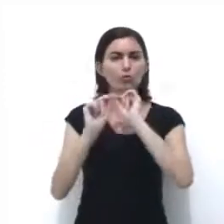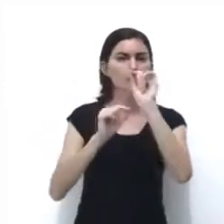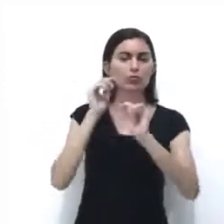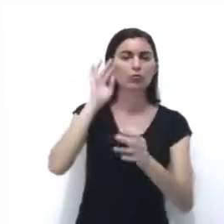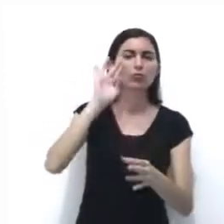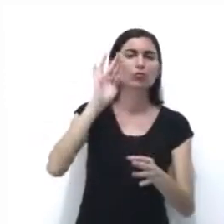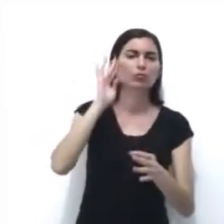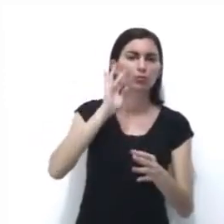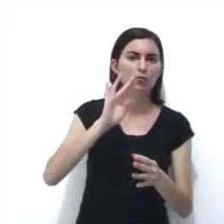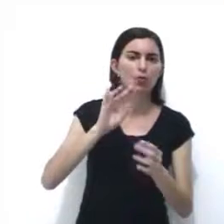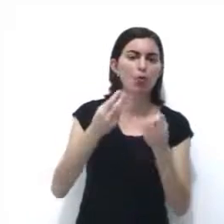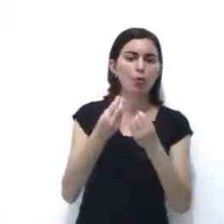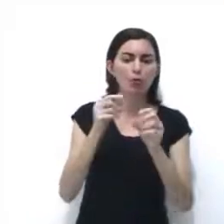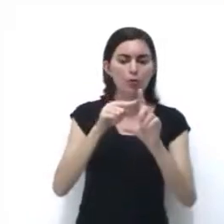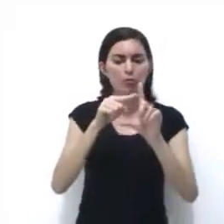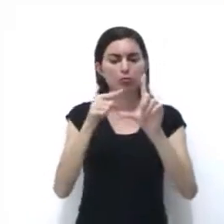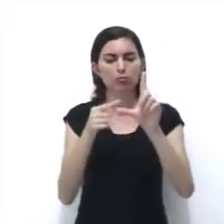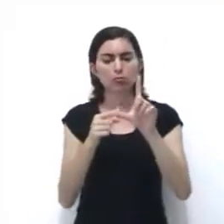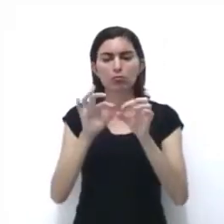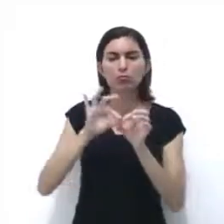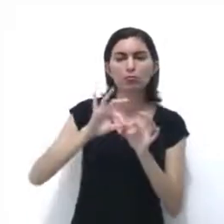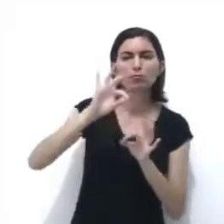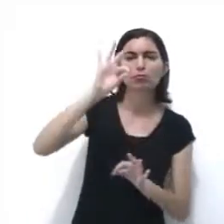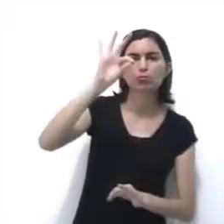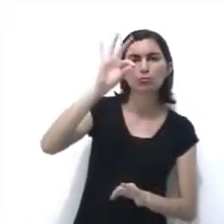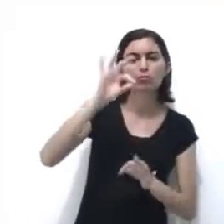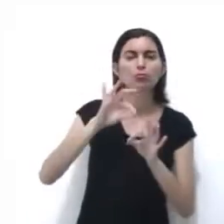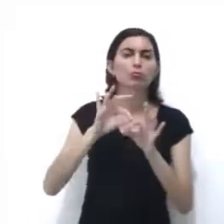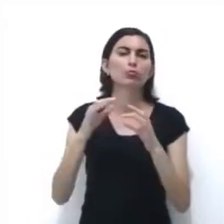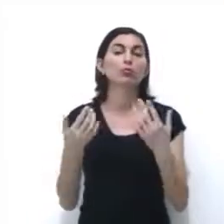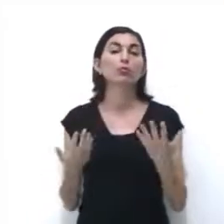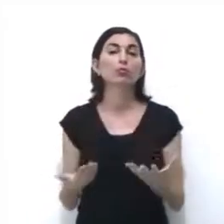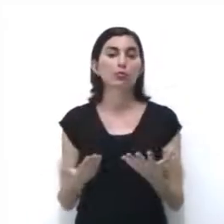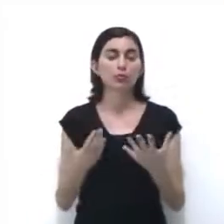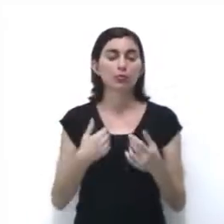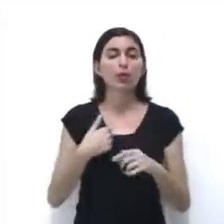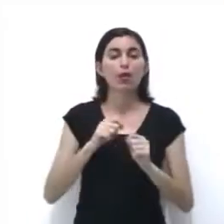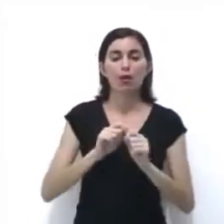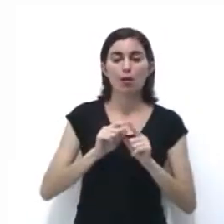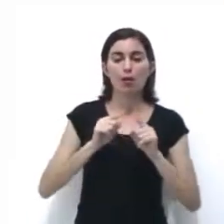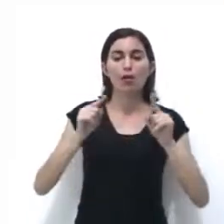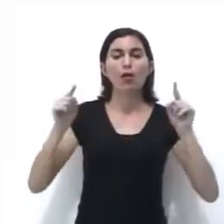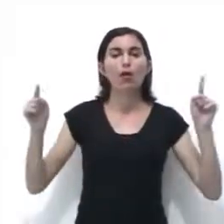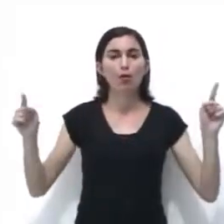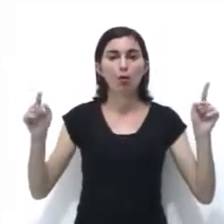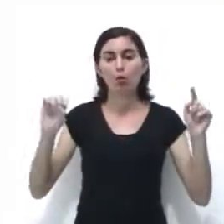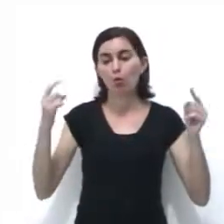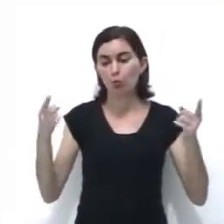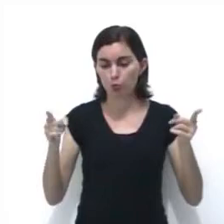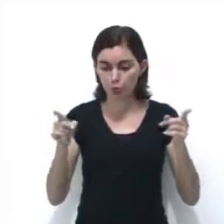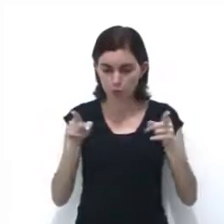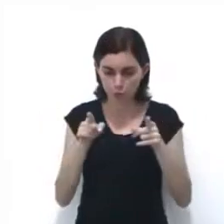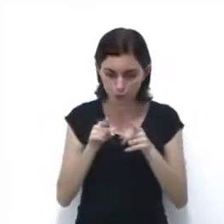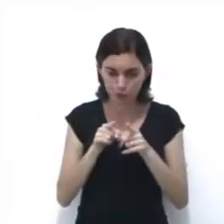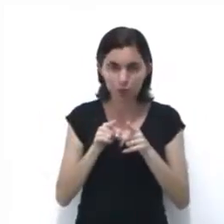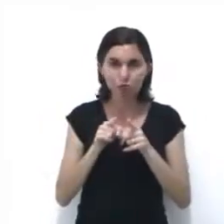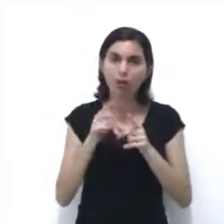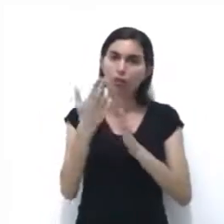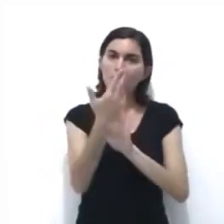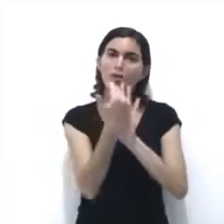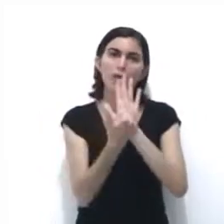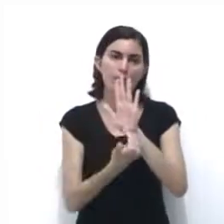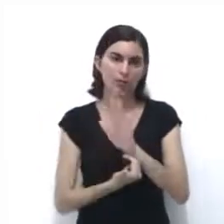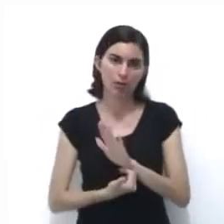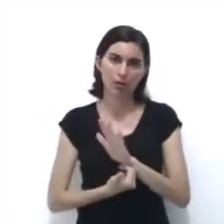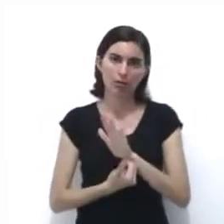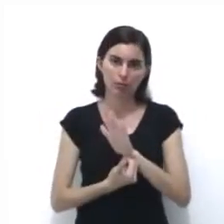a compreensão que a medida do ângulo é conservada quando há ampliação ou redução de